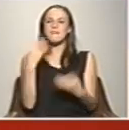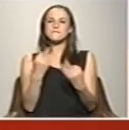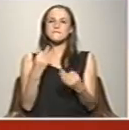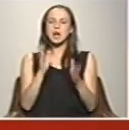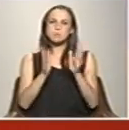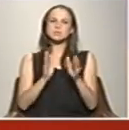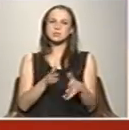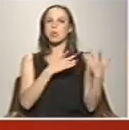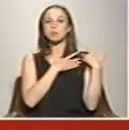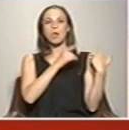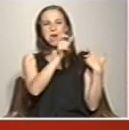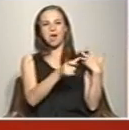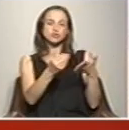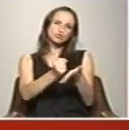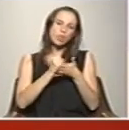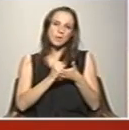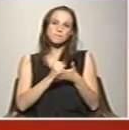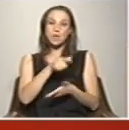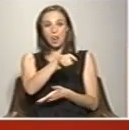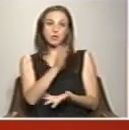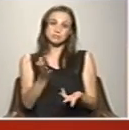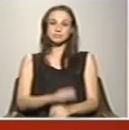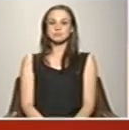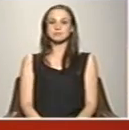mesma mentoria, podem recorrer perfeitamente, porque eles estão lá é para isso mesmo.